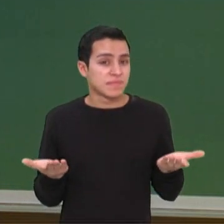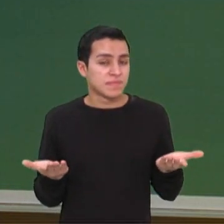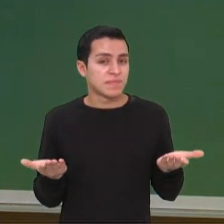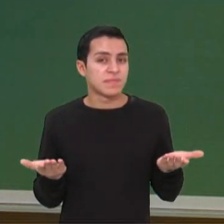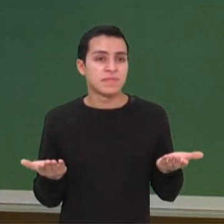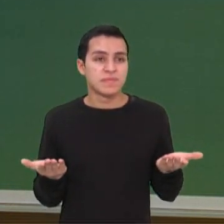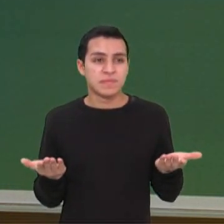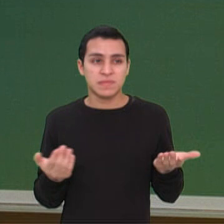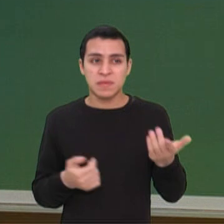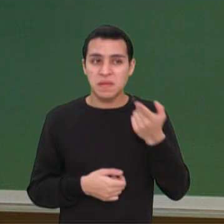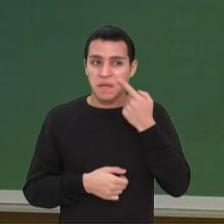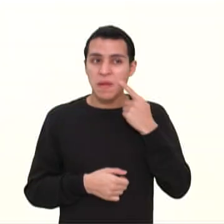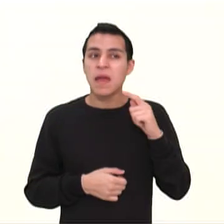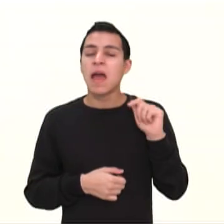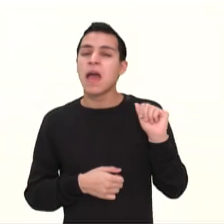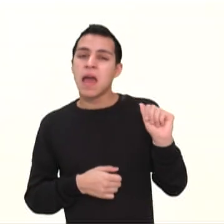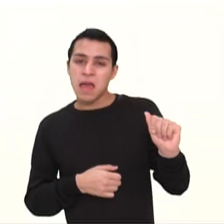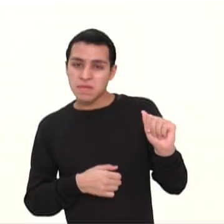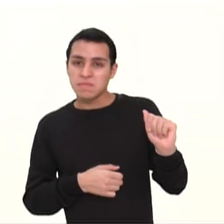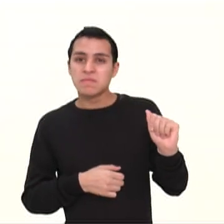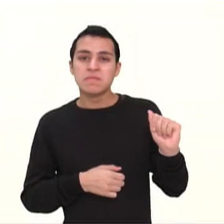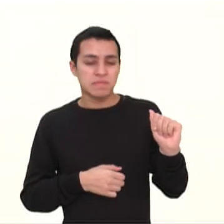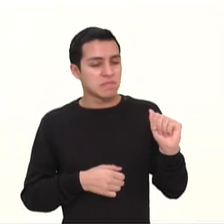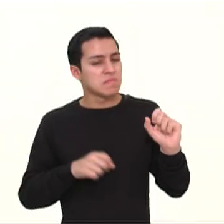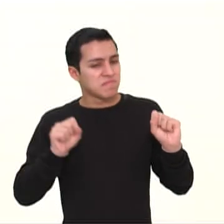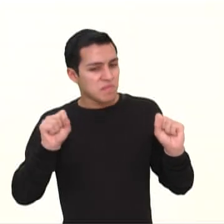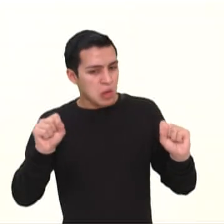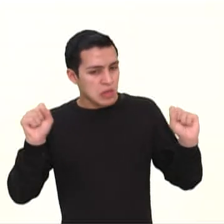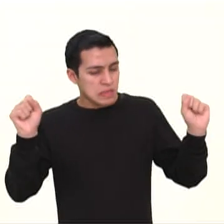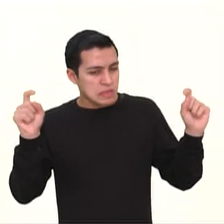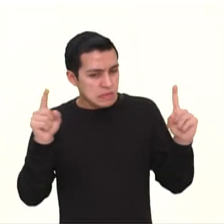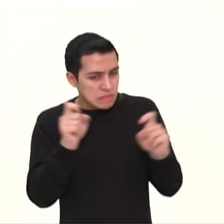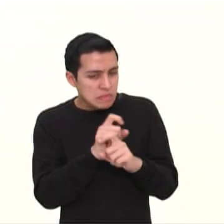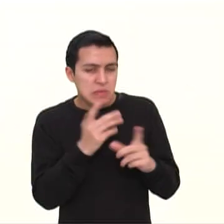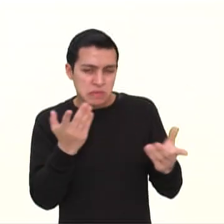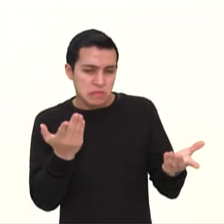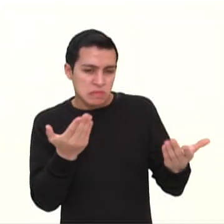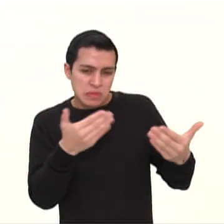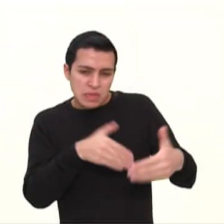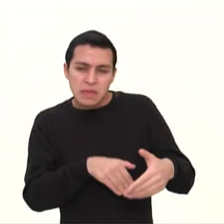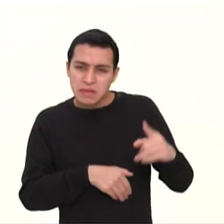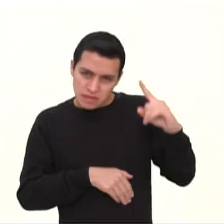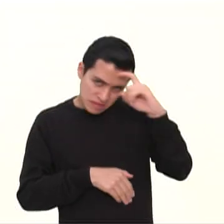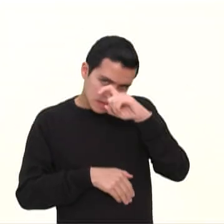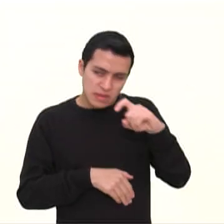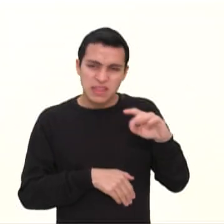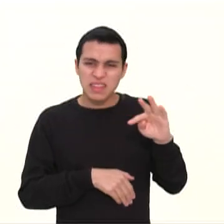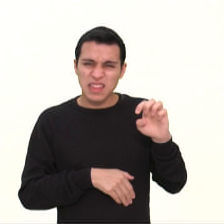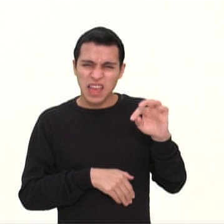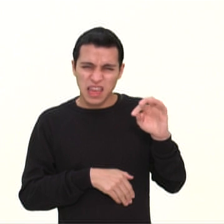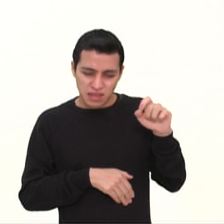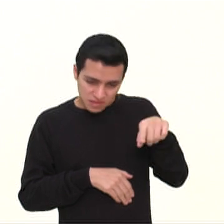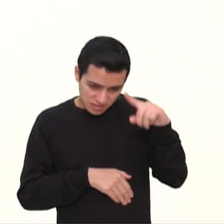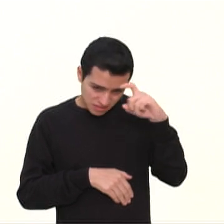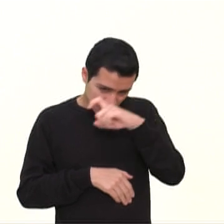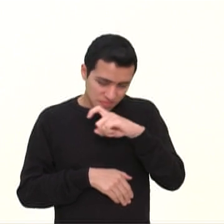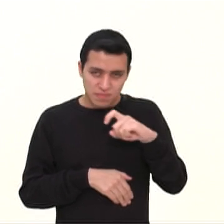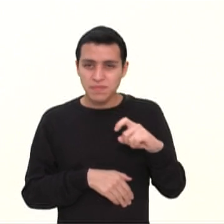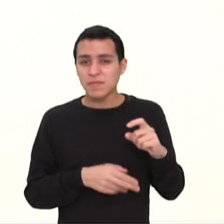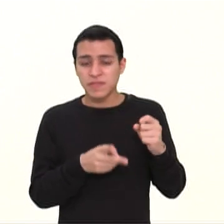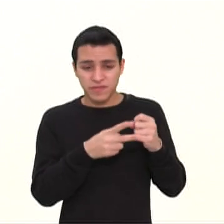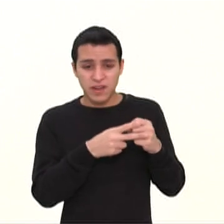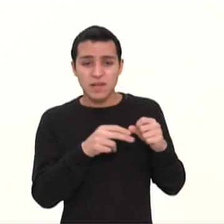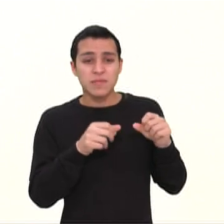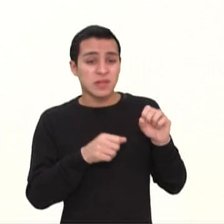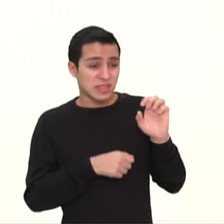be. O teste podia estar difícil, né? Lembrando que o verbo to be sempre tem ser ou estar. Então